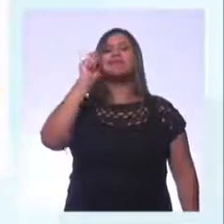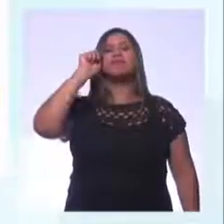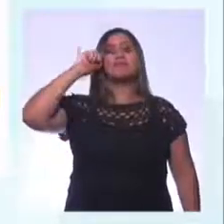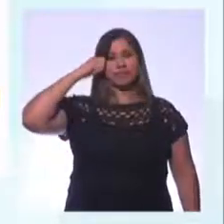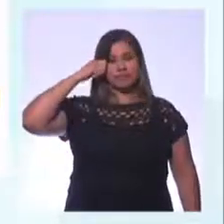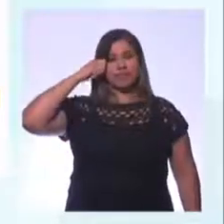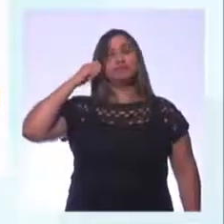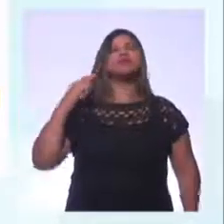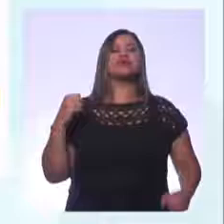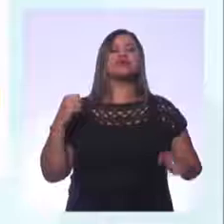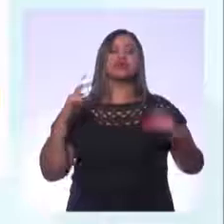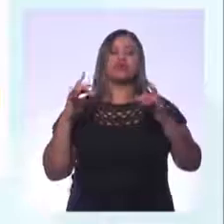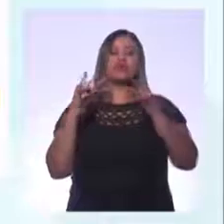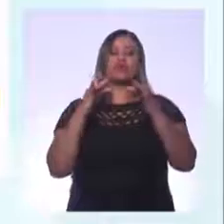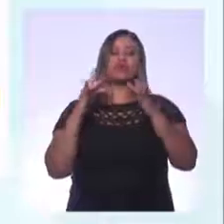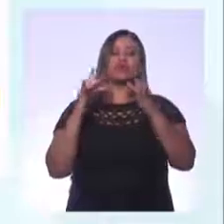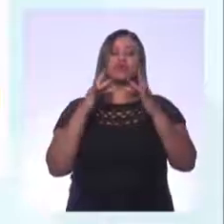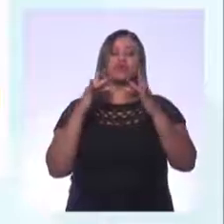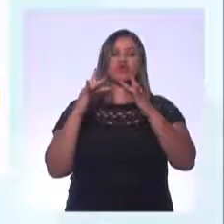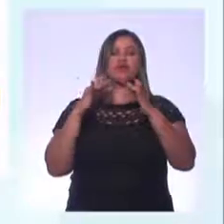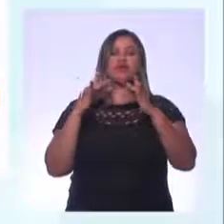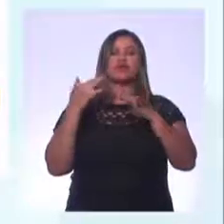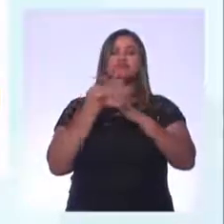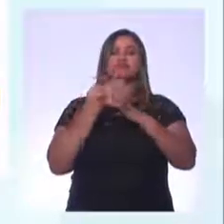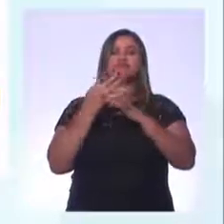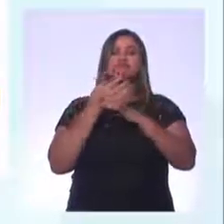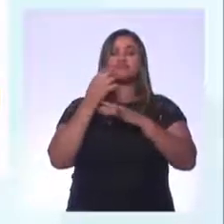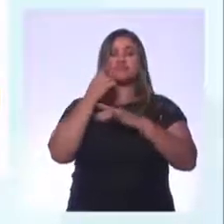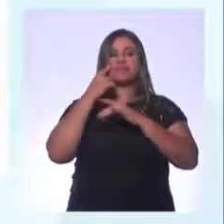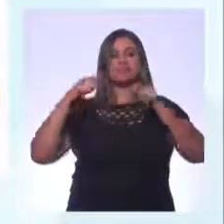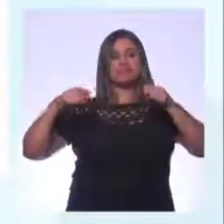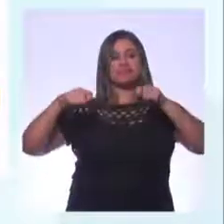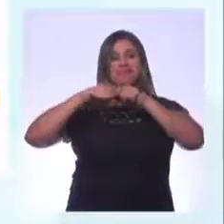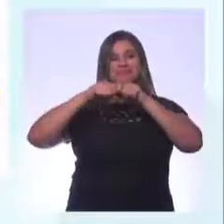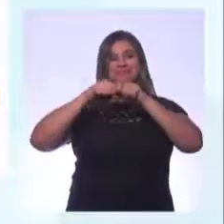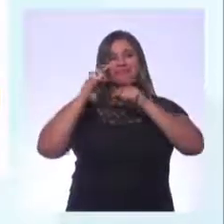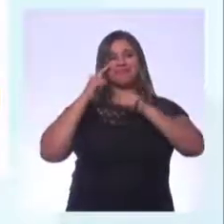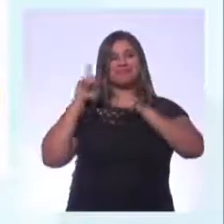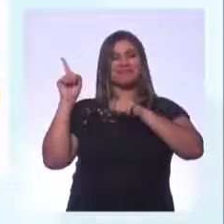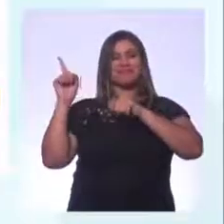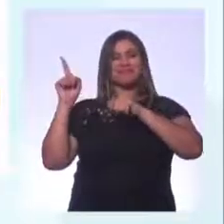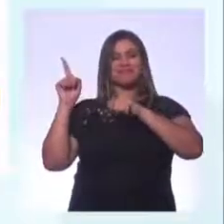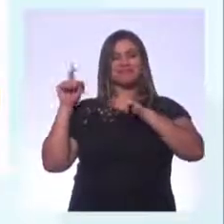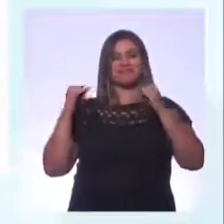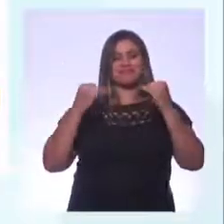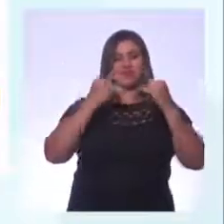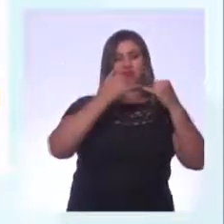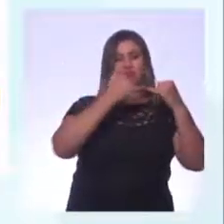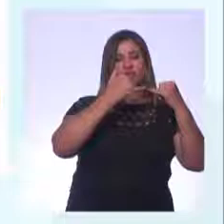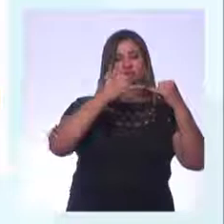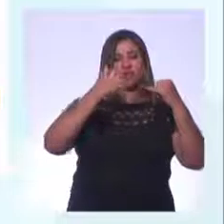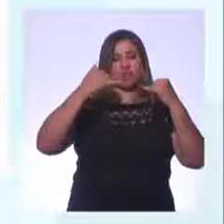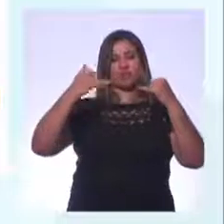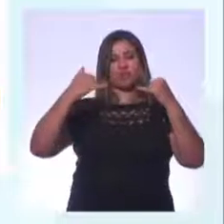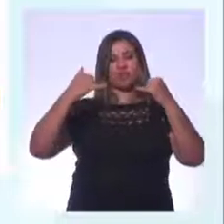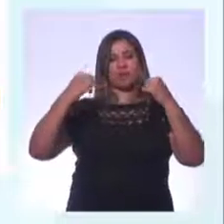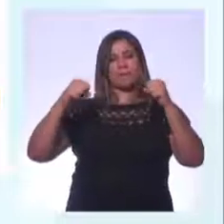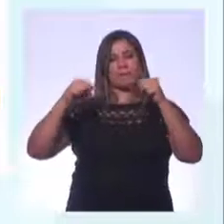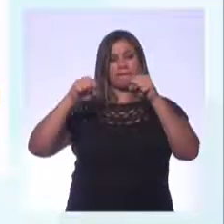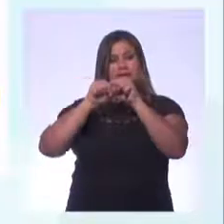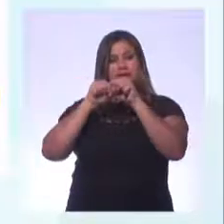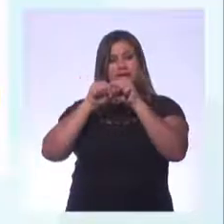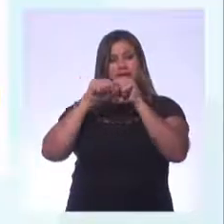que é o resistor, que cria essa resistência, que também está conectado a outro jumper preto, que